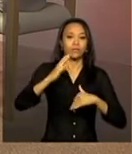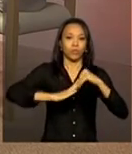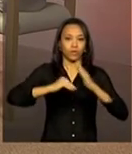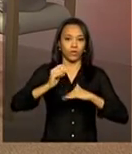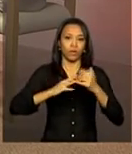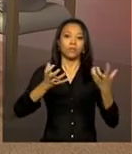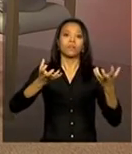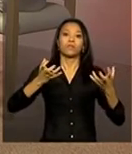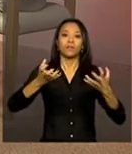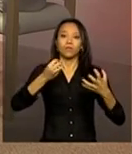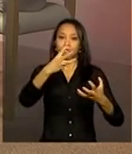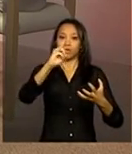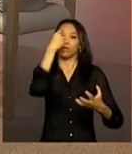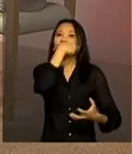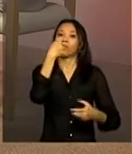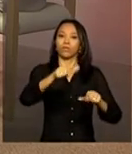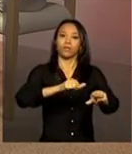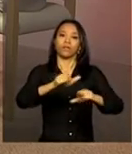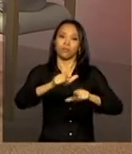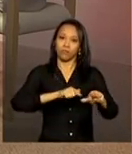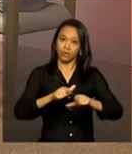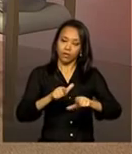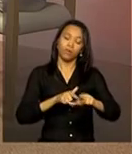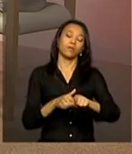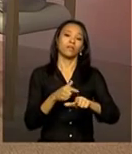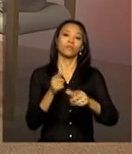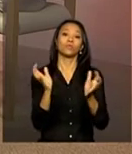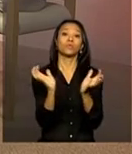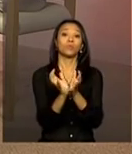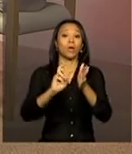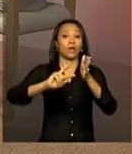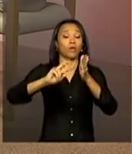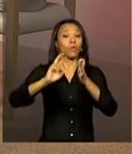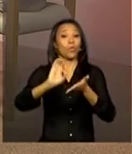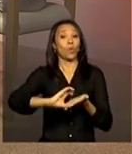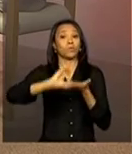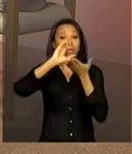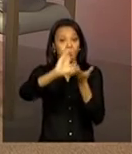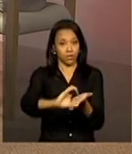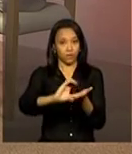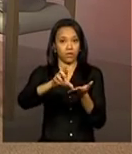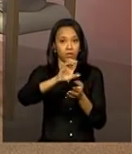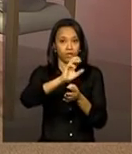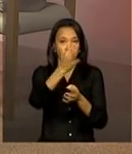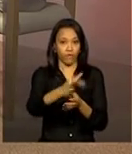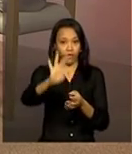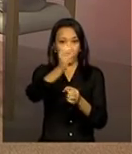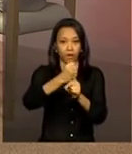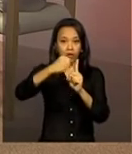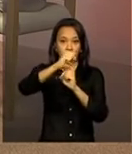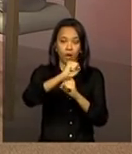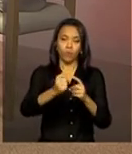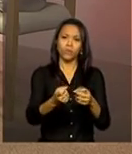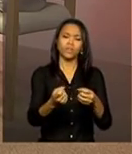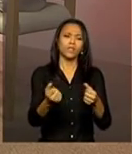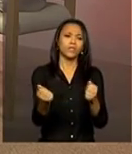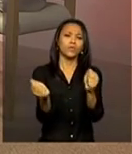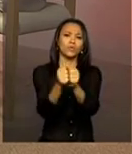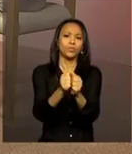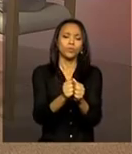teve seu órgãos de classe né o Conselho Federal de Serviço Social em conjunto com os conselhos